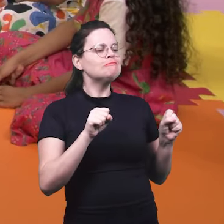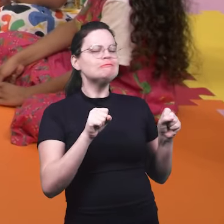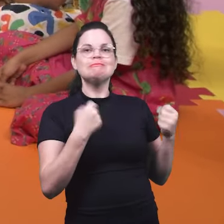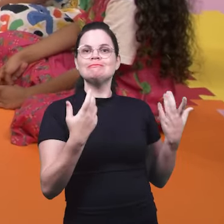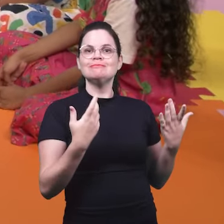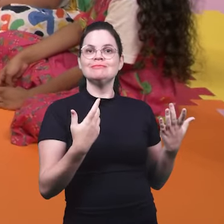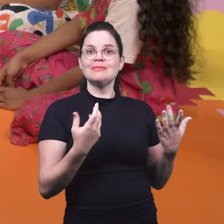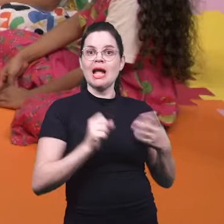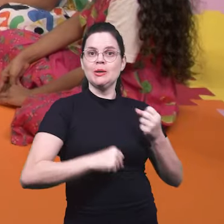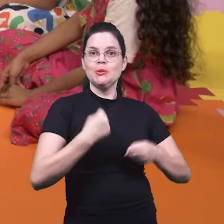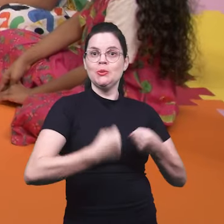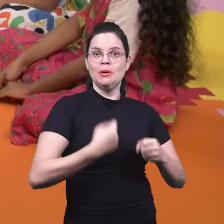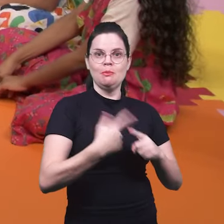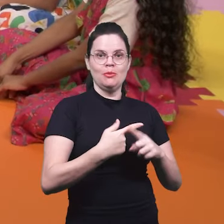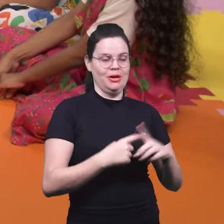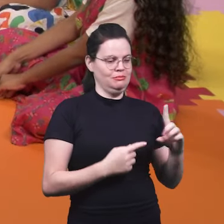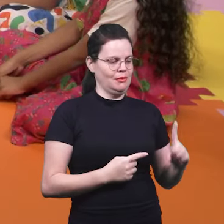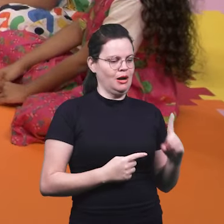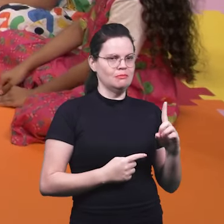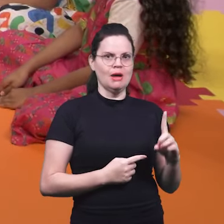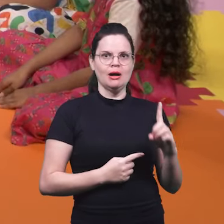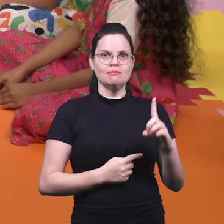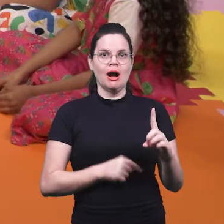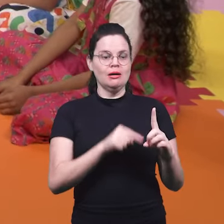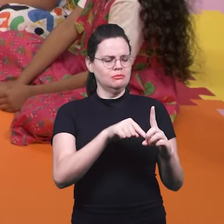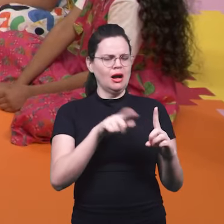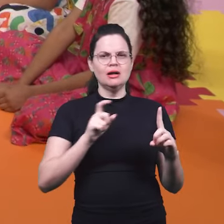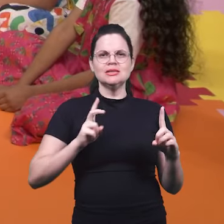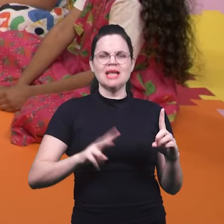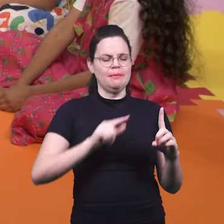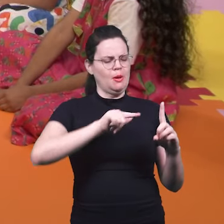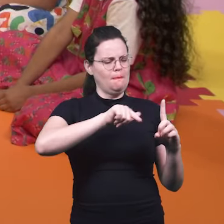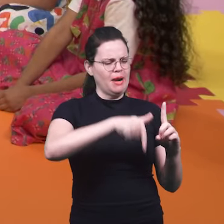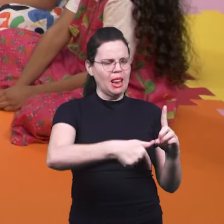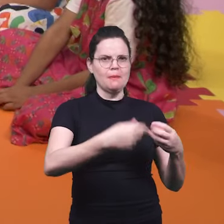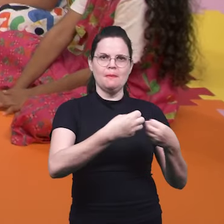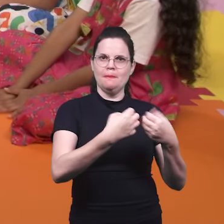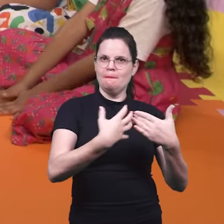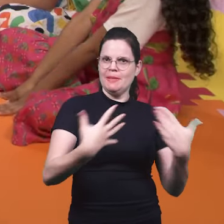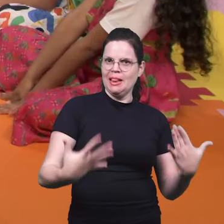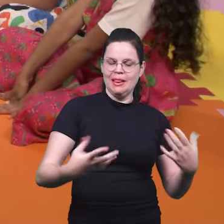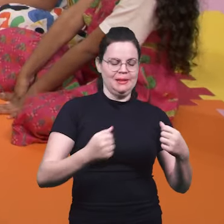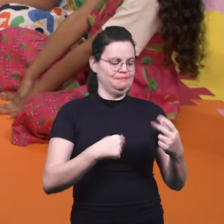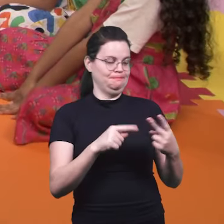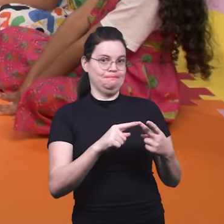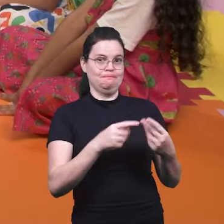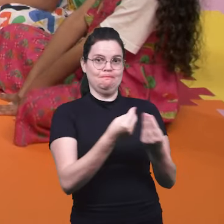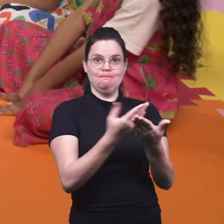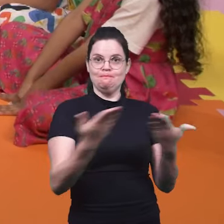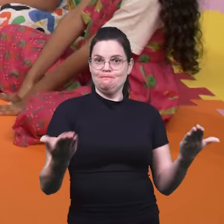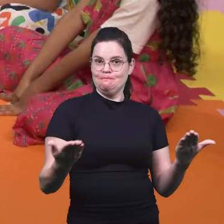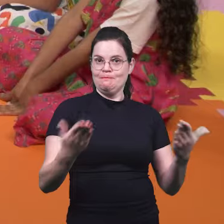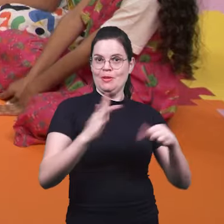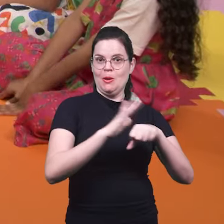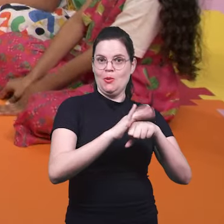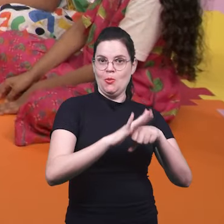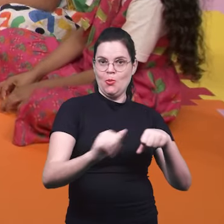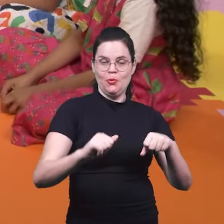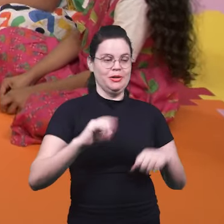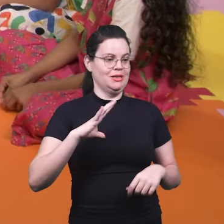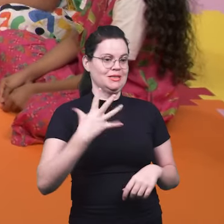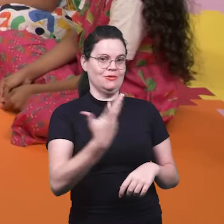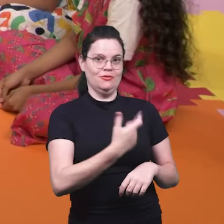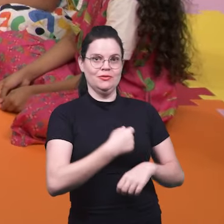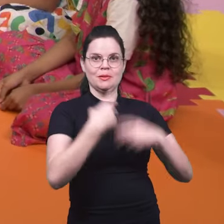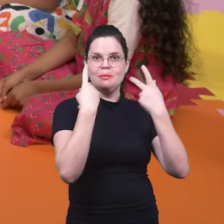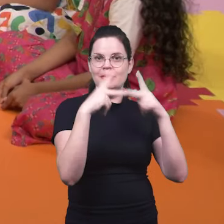fazer porque Jesus passava pelas cidades operando Milagres operando salvação ele